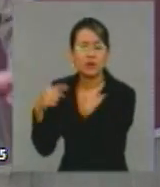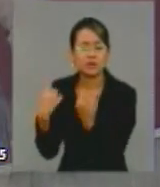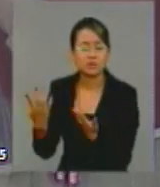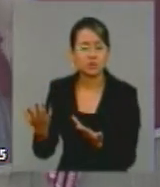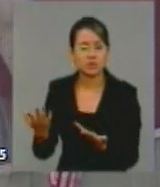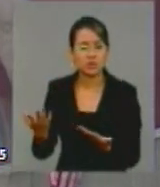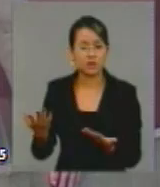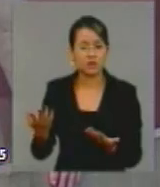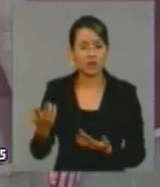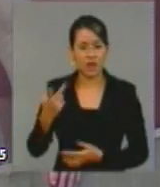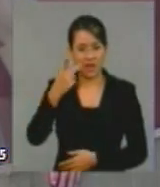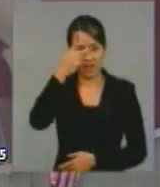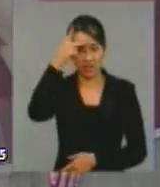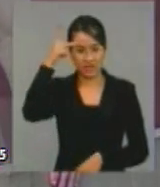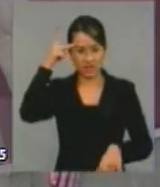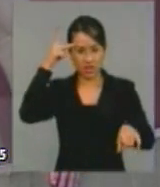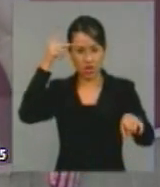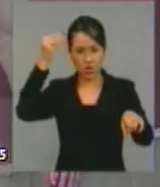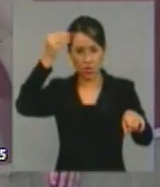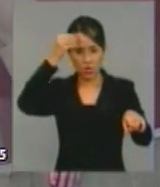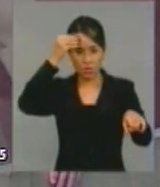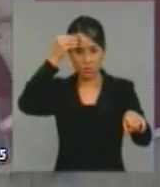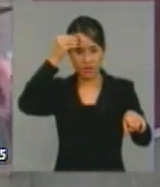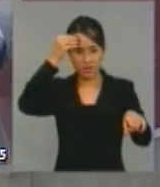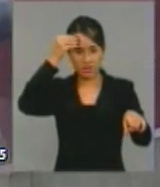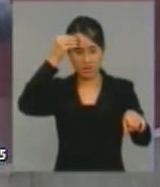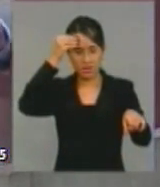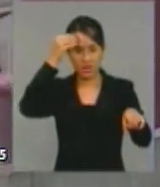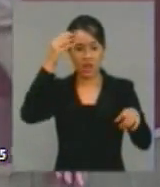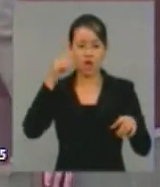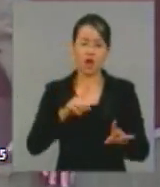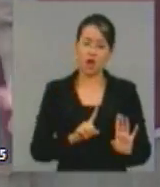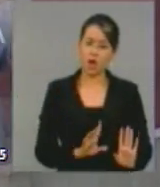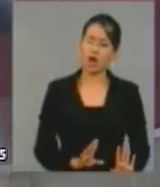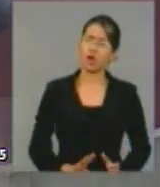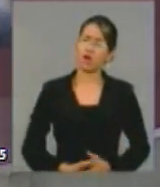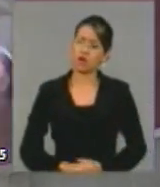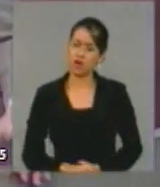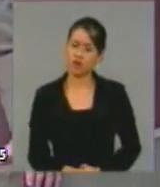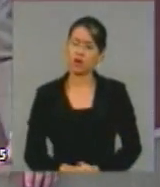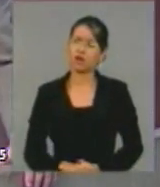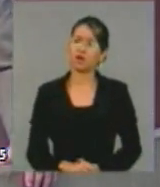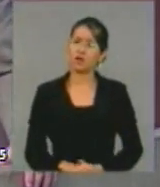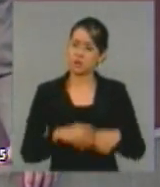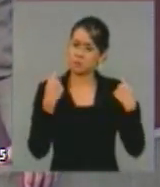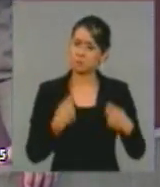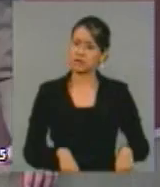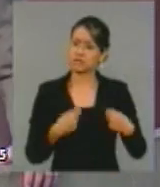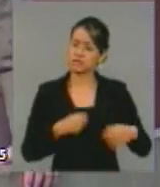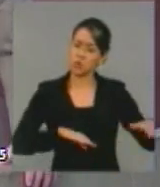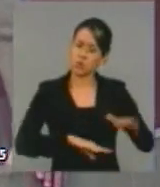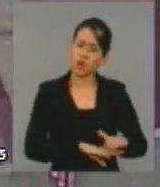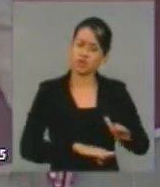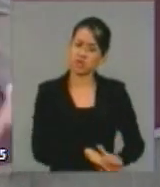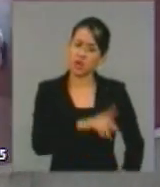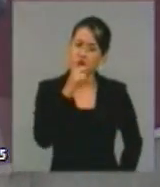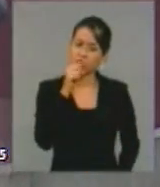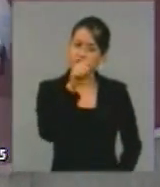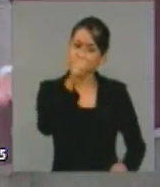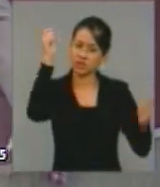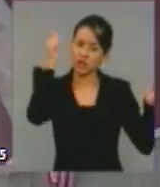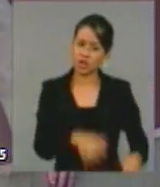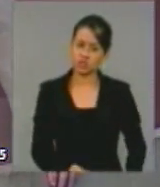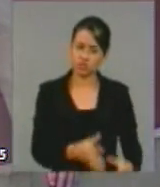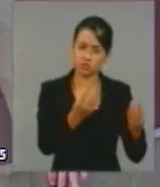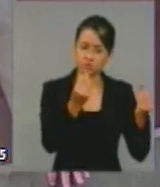ela seja culpada agora de dizer que ela tem que economizar mais. Ela olha para a televisão e vê o gestor dizendo que você tem que economizar mais. E por que o gestor